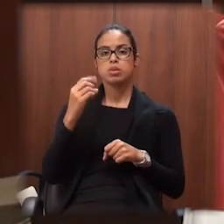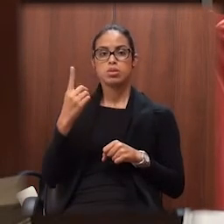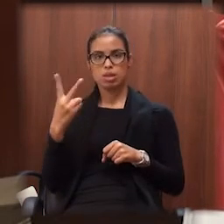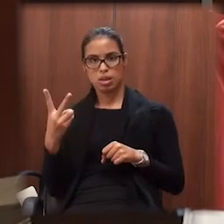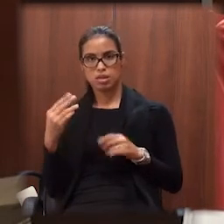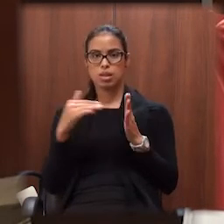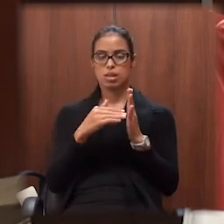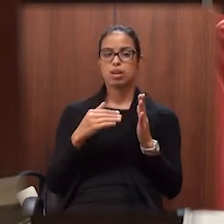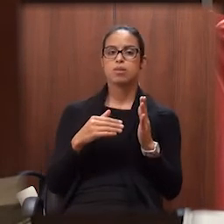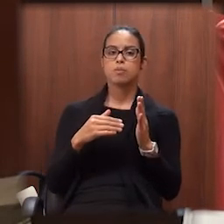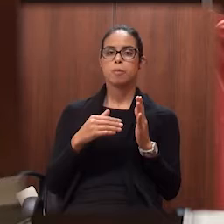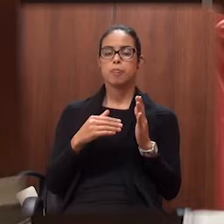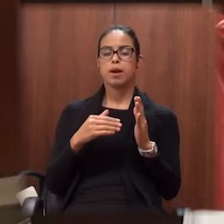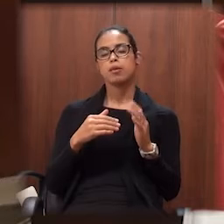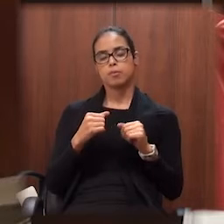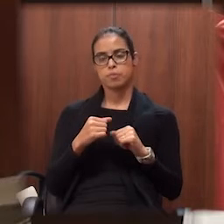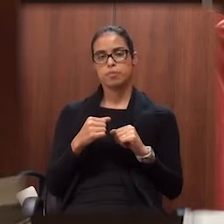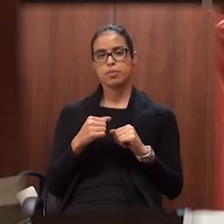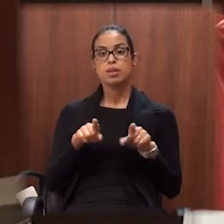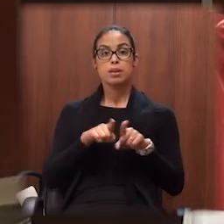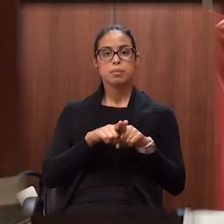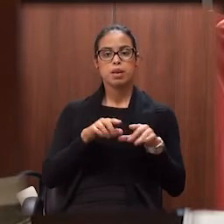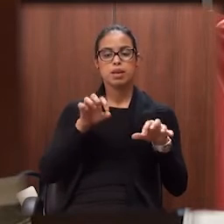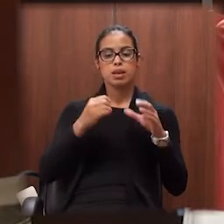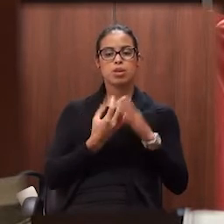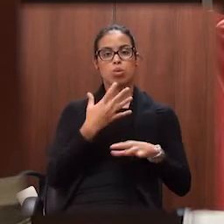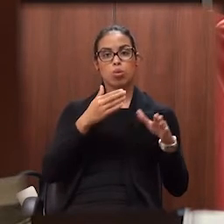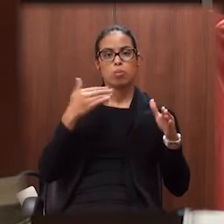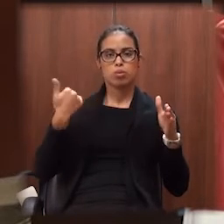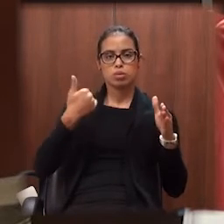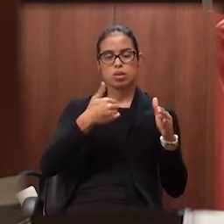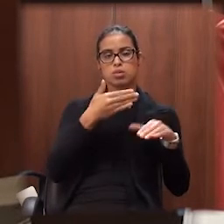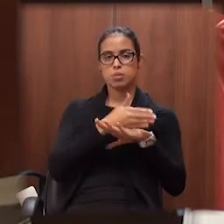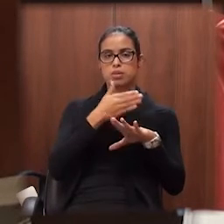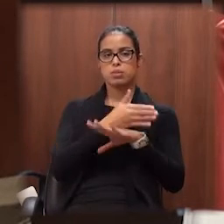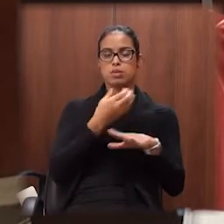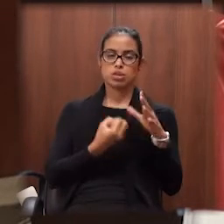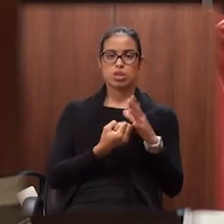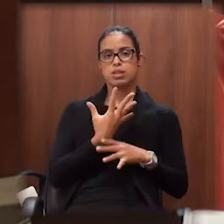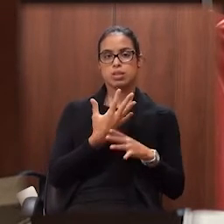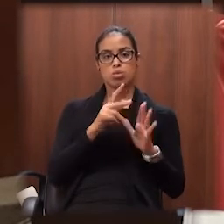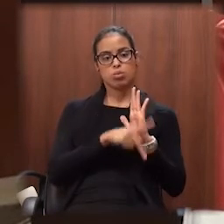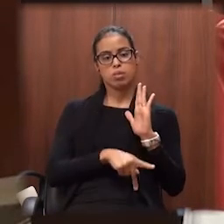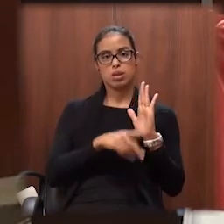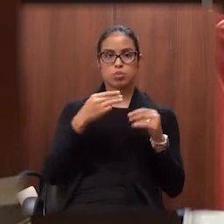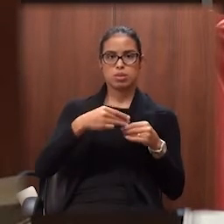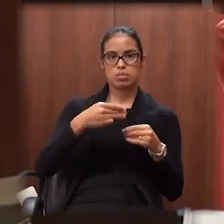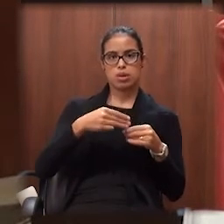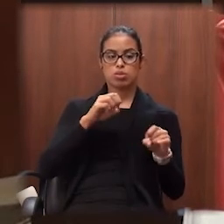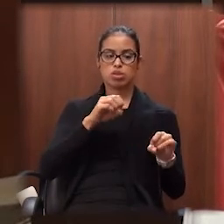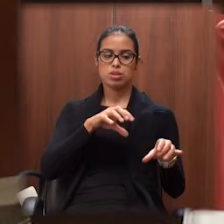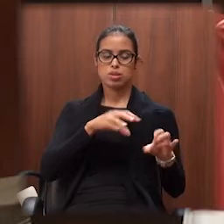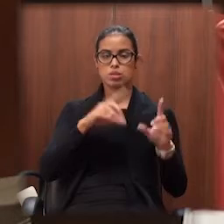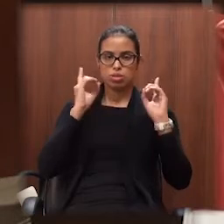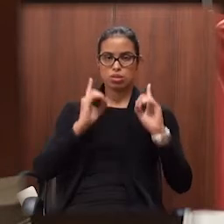foi autor da minuta e coordenador do processo participativo de criação do Plano Municipal de Educação e